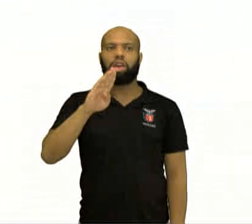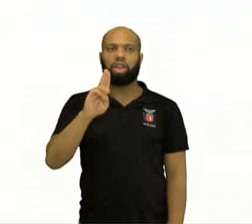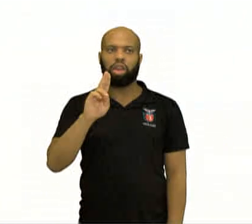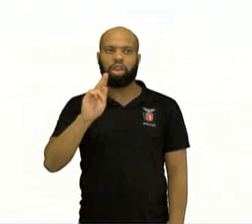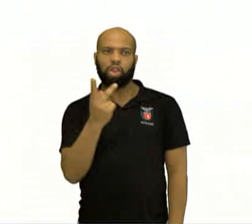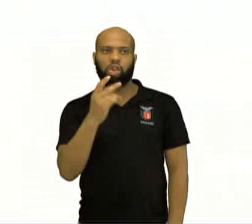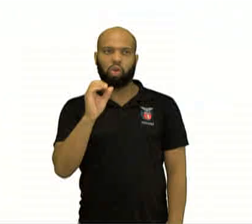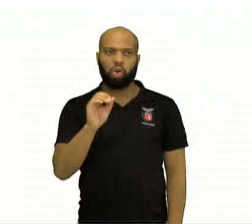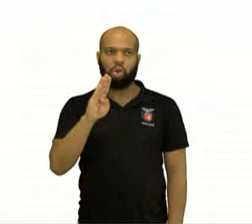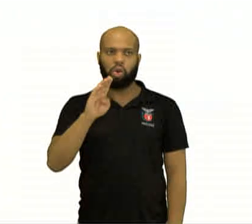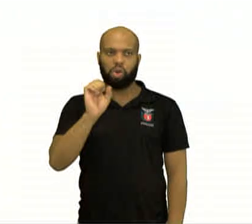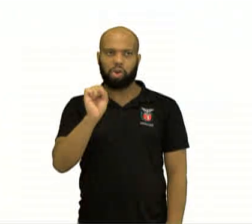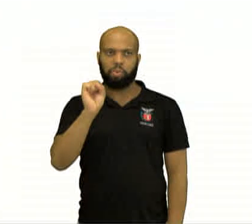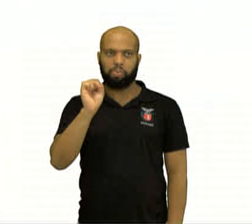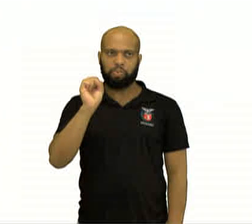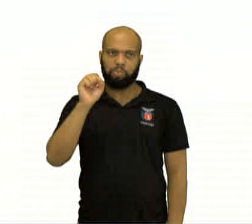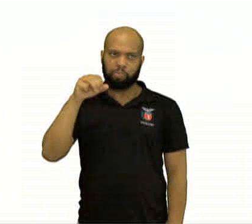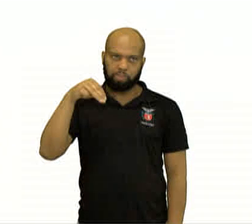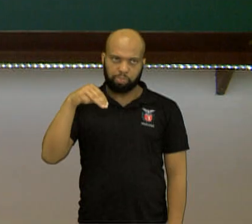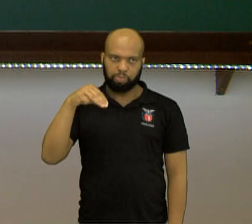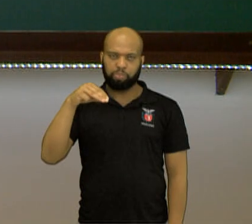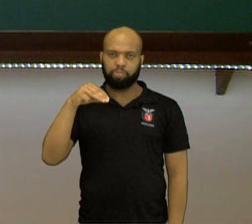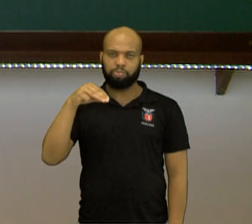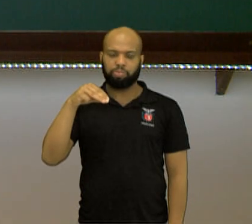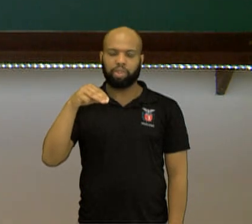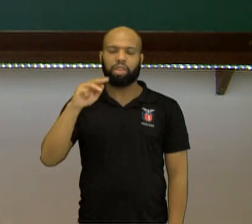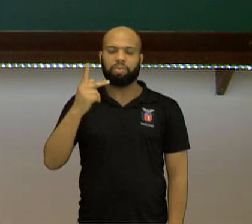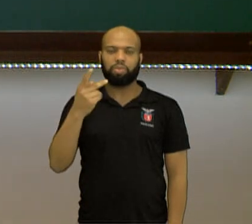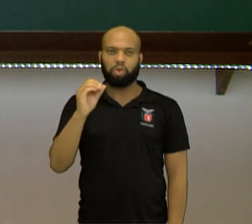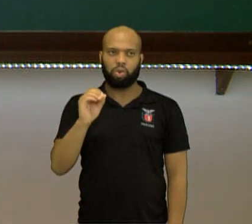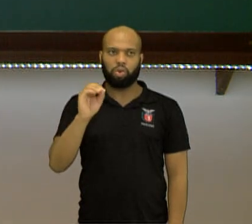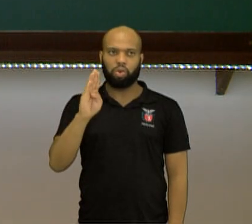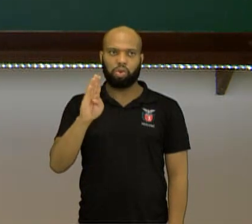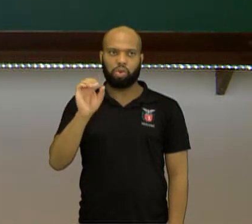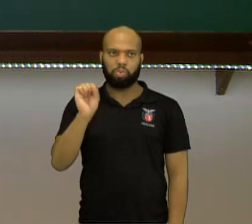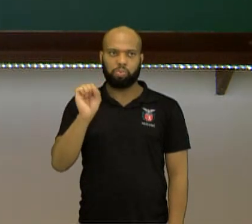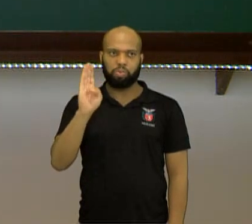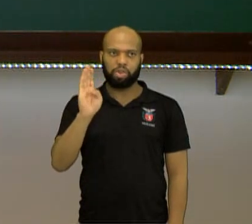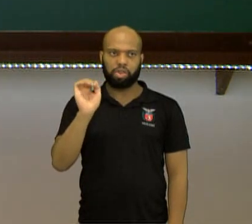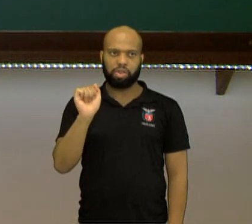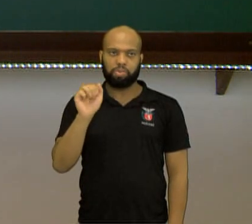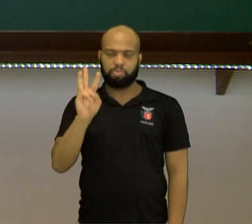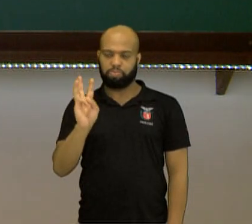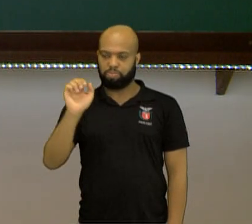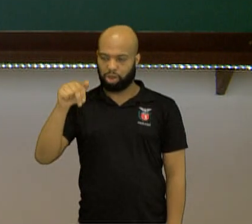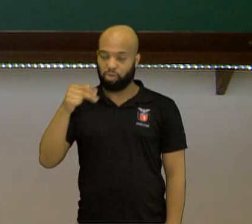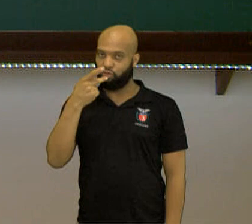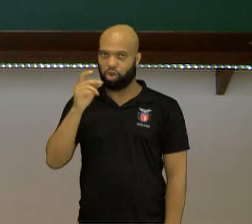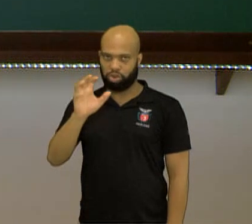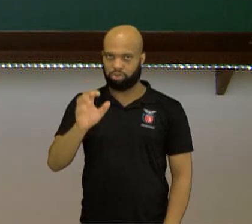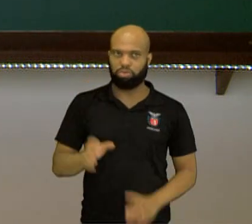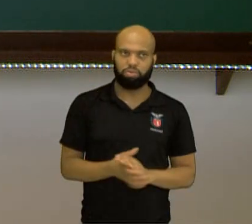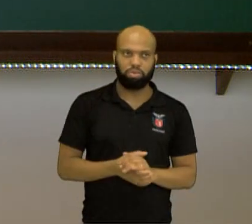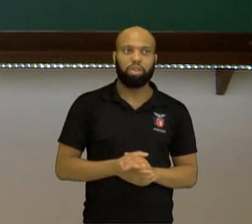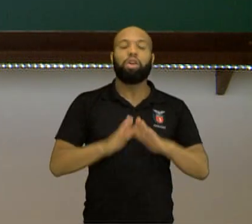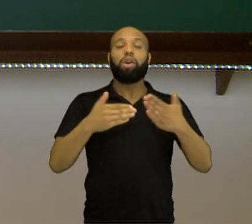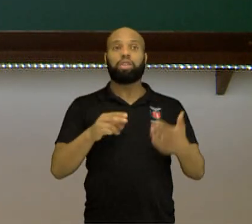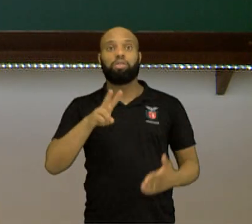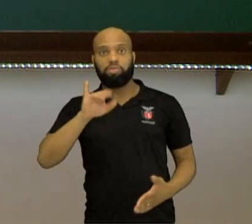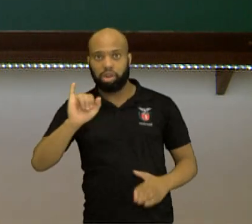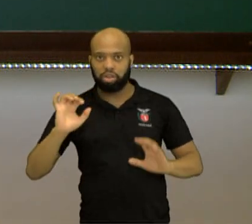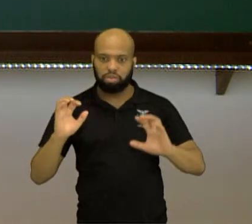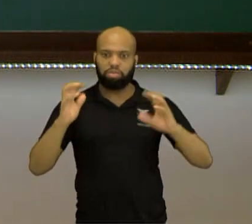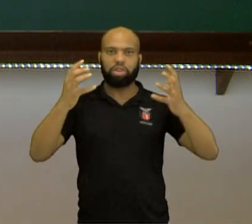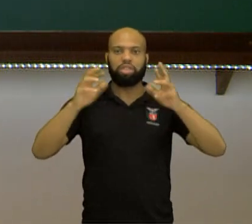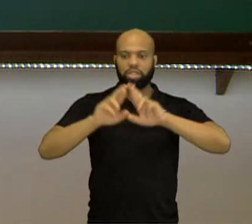é claro que a questão tecnológica ela vai ocorrer tempo a tempo. Entretanto, não é algo tão visível